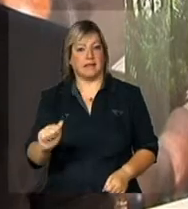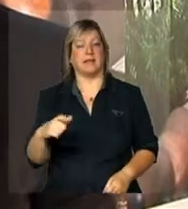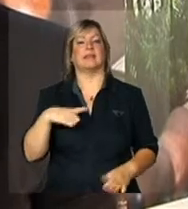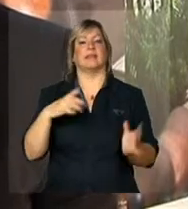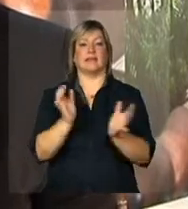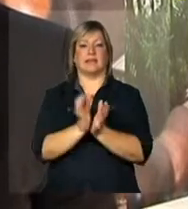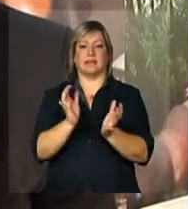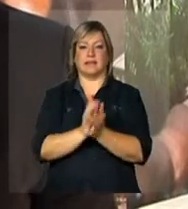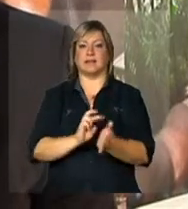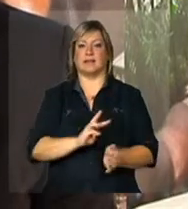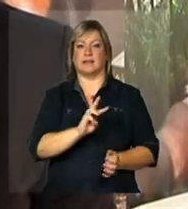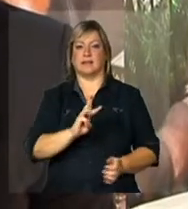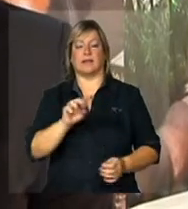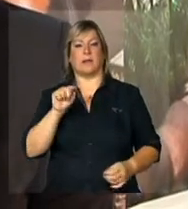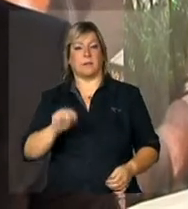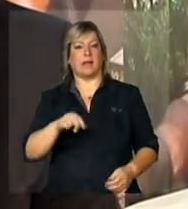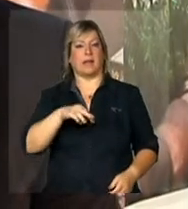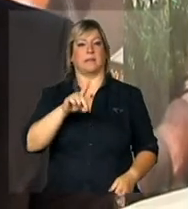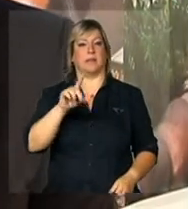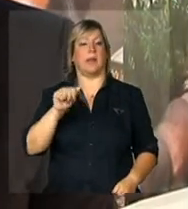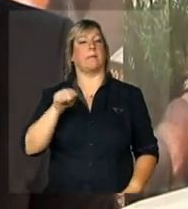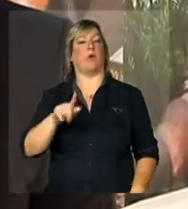Agrário,